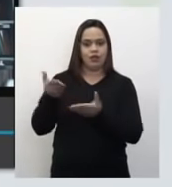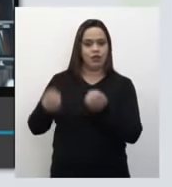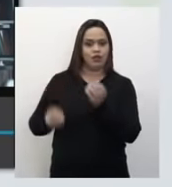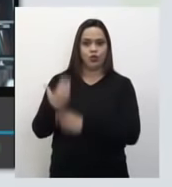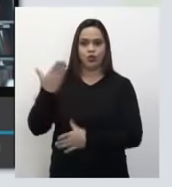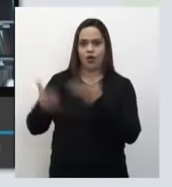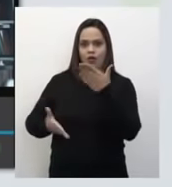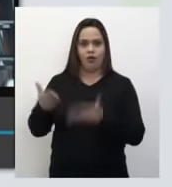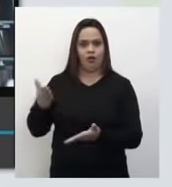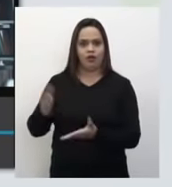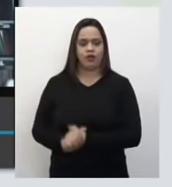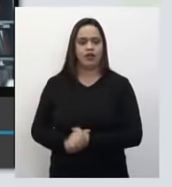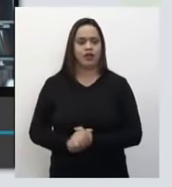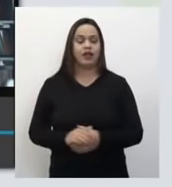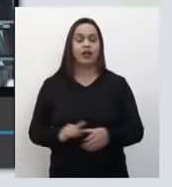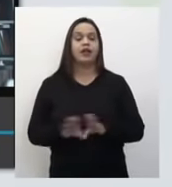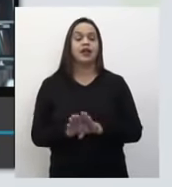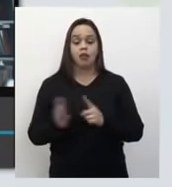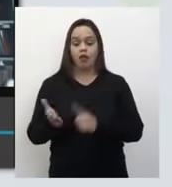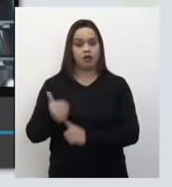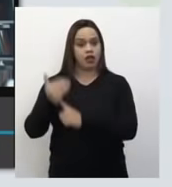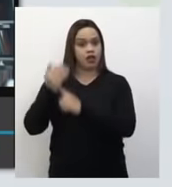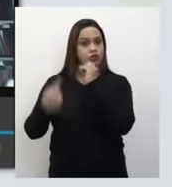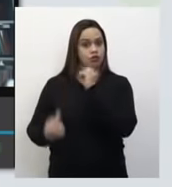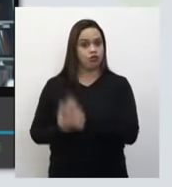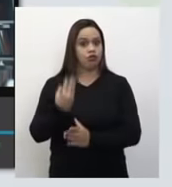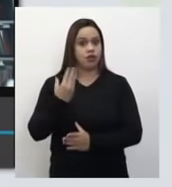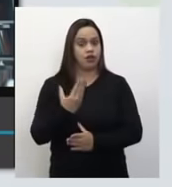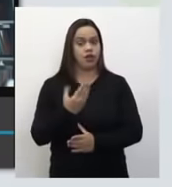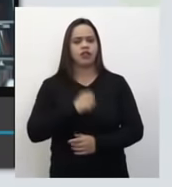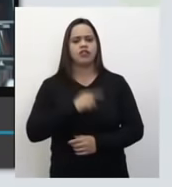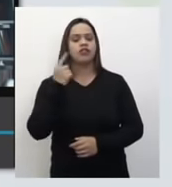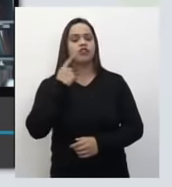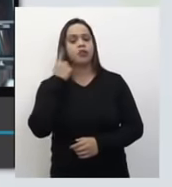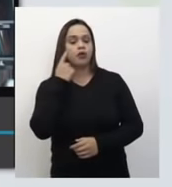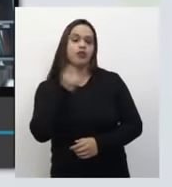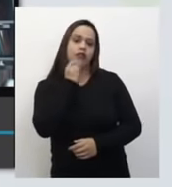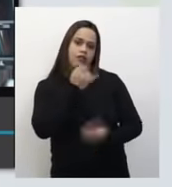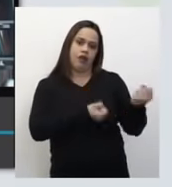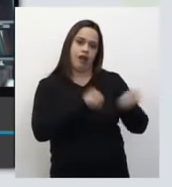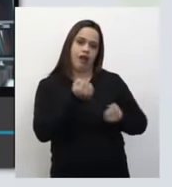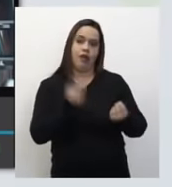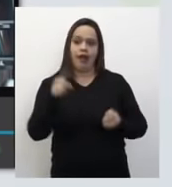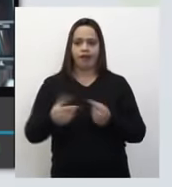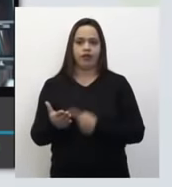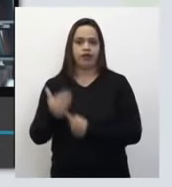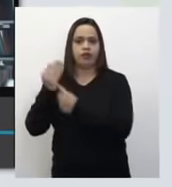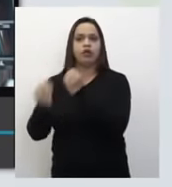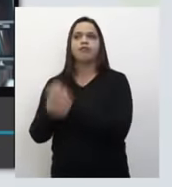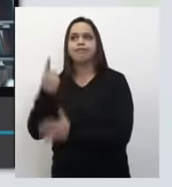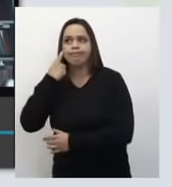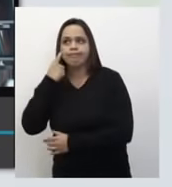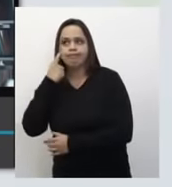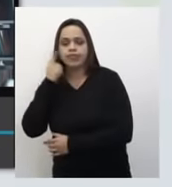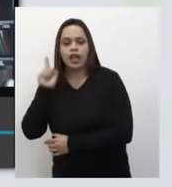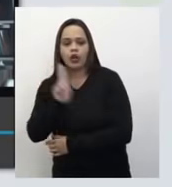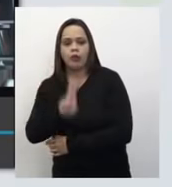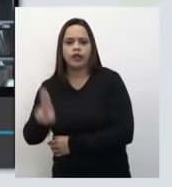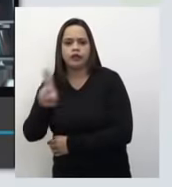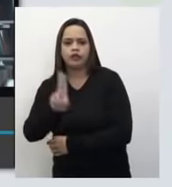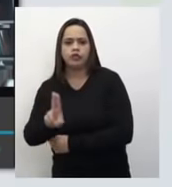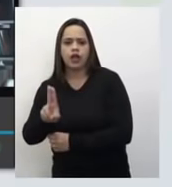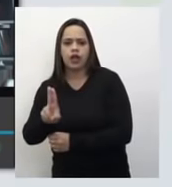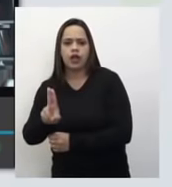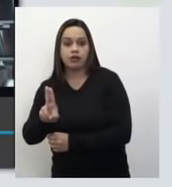né? E quando a tecnologia aparece, a gente acha, que nem eu falei do carro, né? A gente acha que é para uma coisa. A gente começa a usar aquilo, de repente